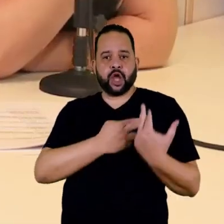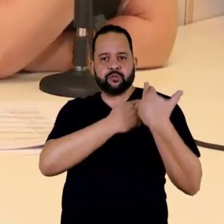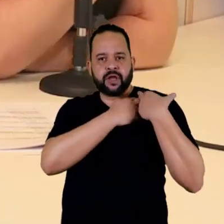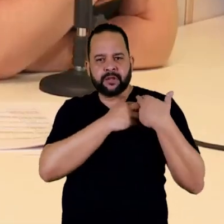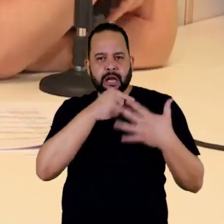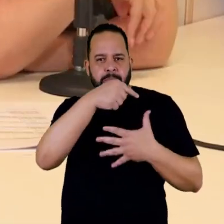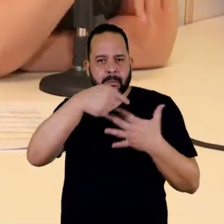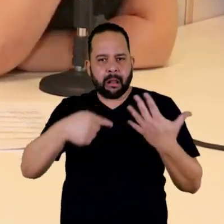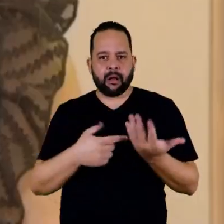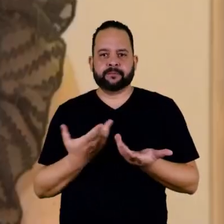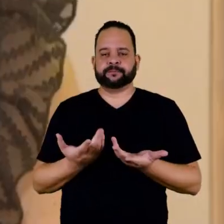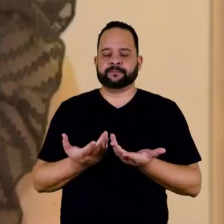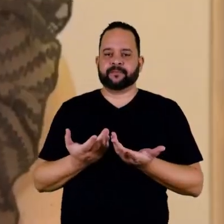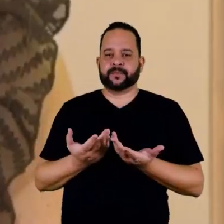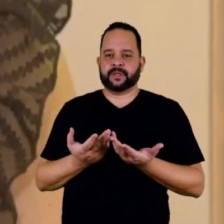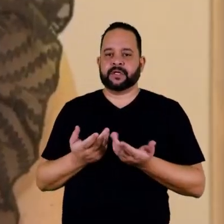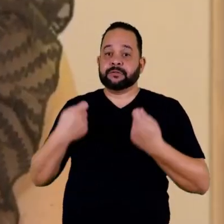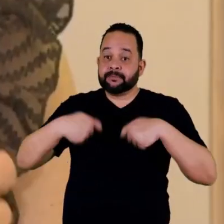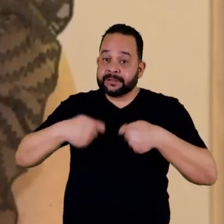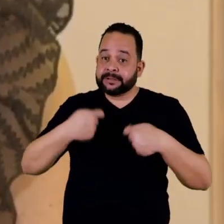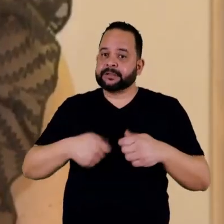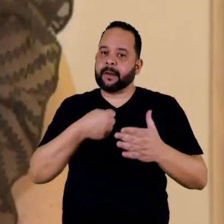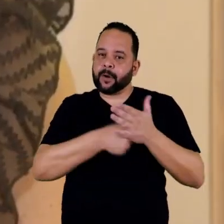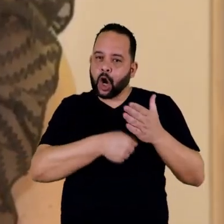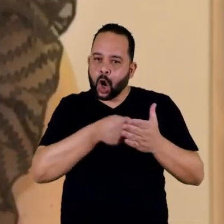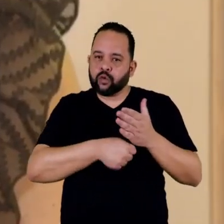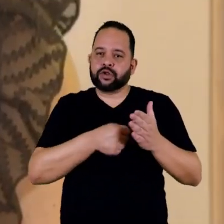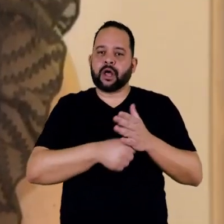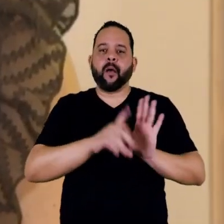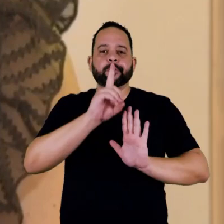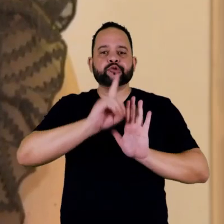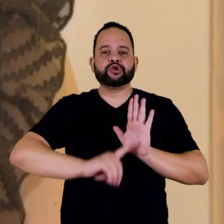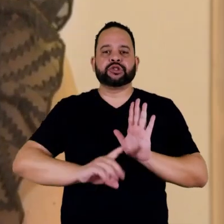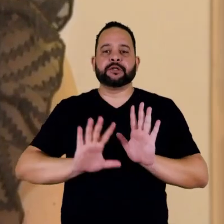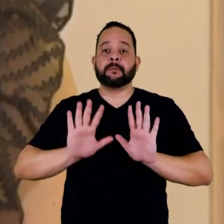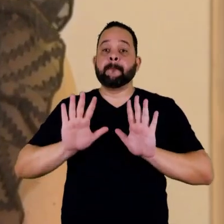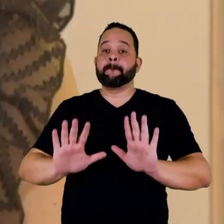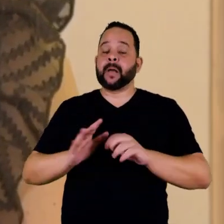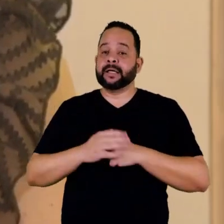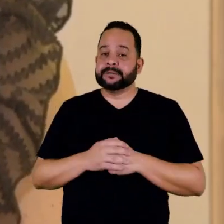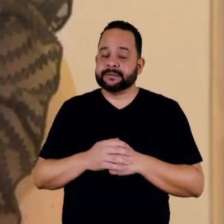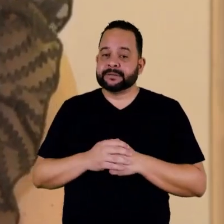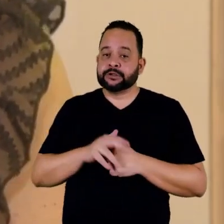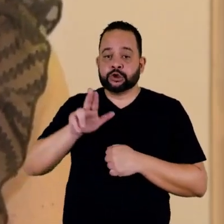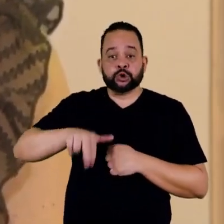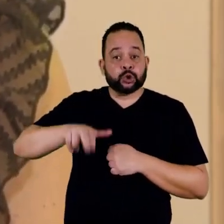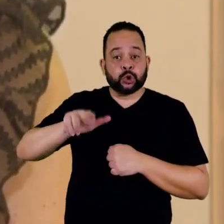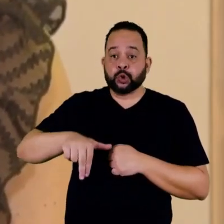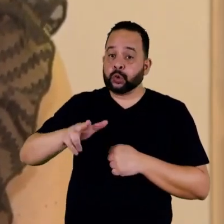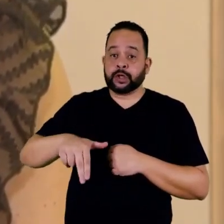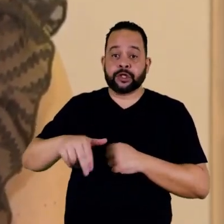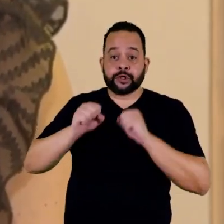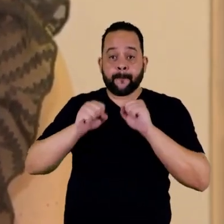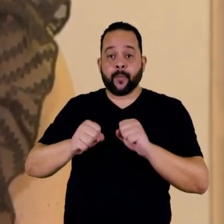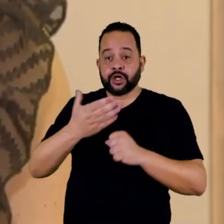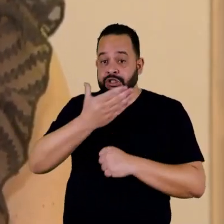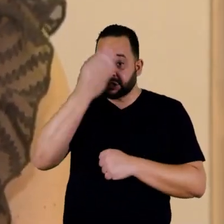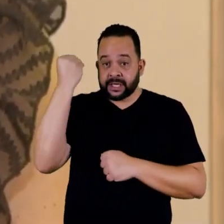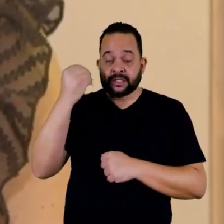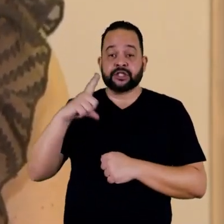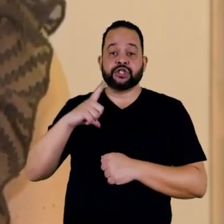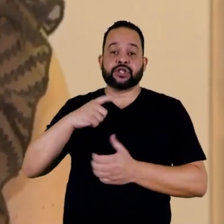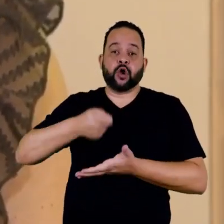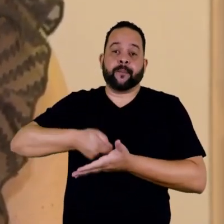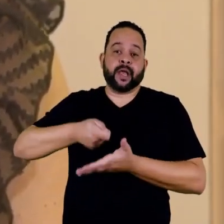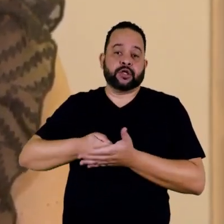eu acho que a gente tem claro sempre que lutar por muitos direitos mas eu acho que a gente não pode nunca nunca pode esquecer que a gente